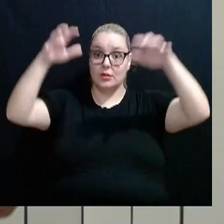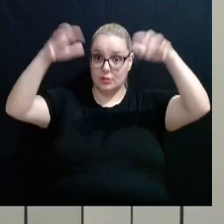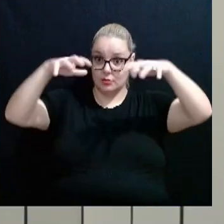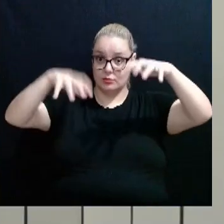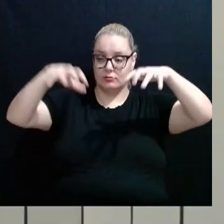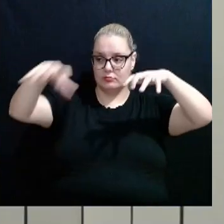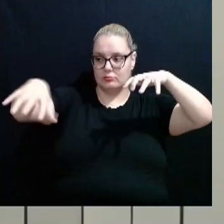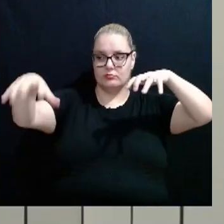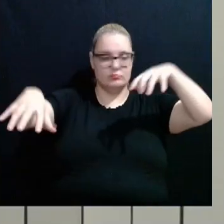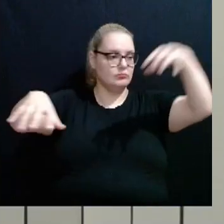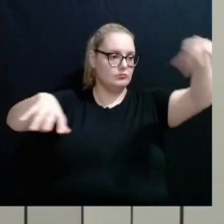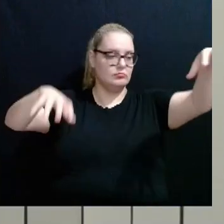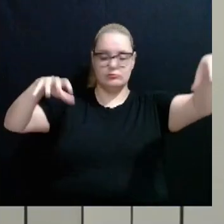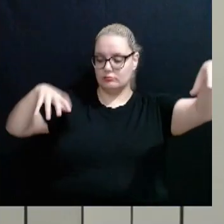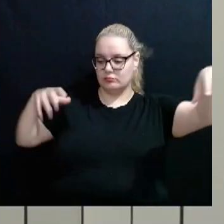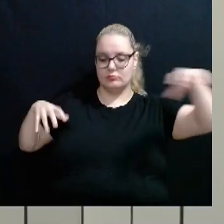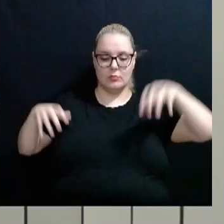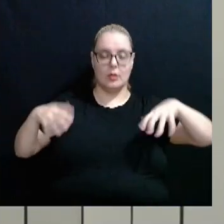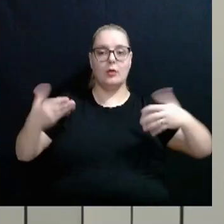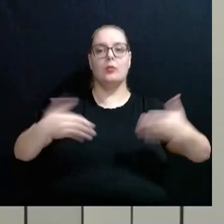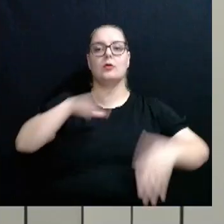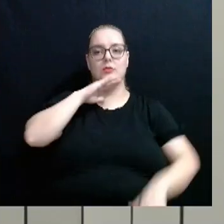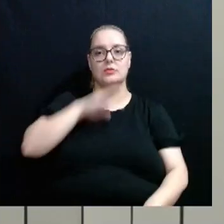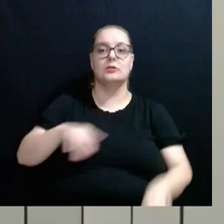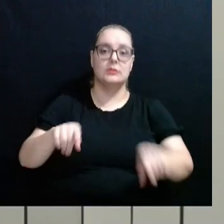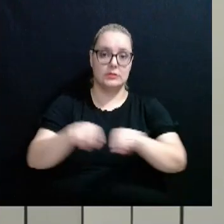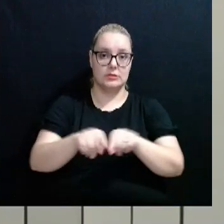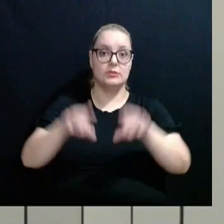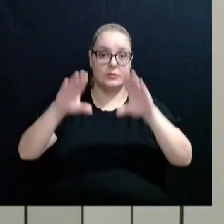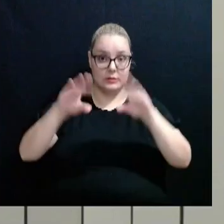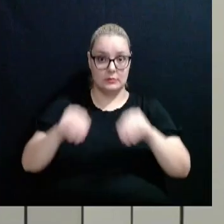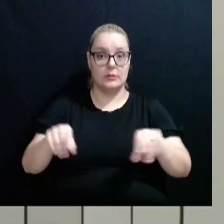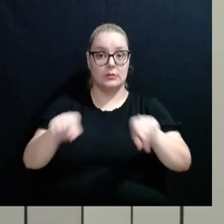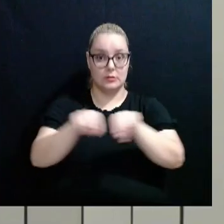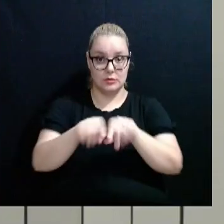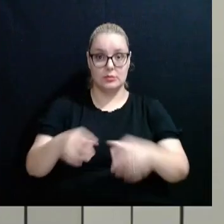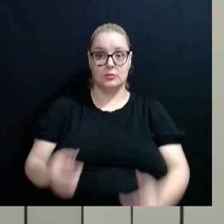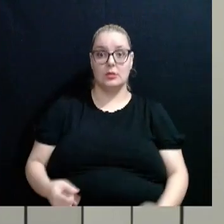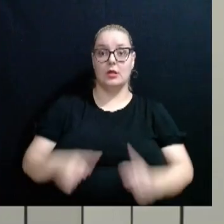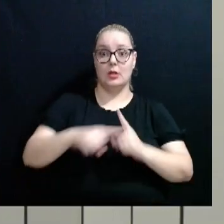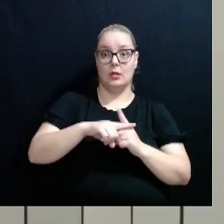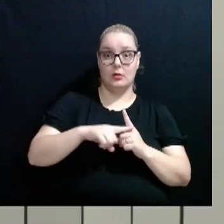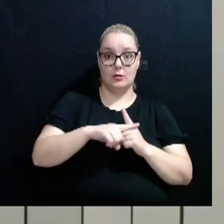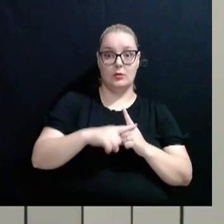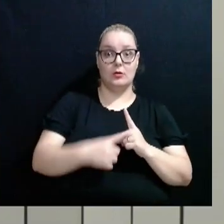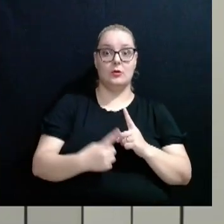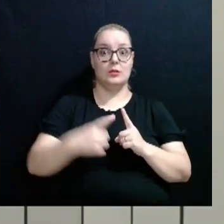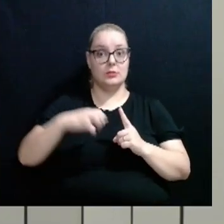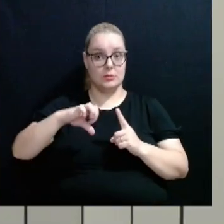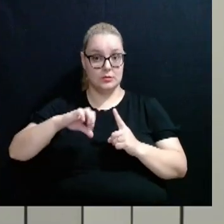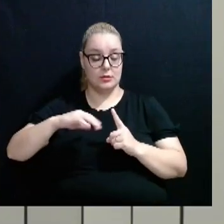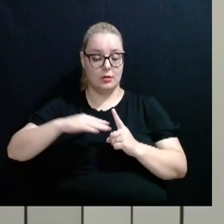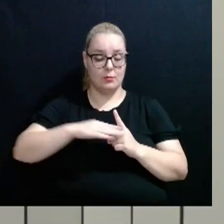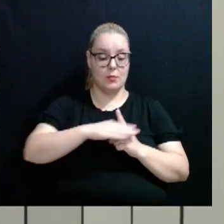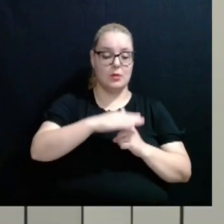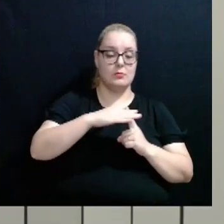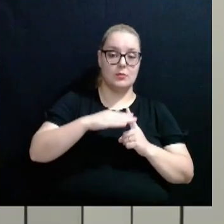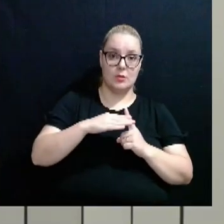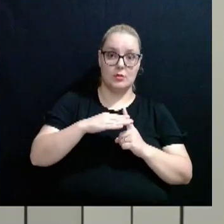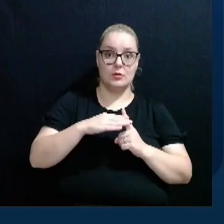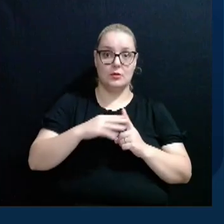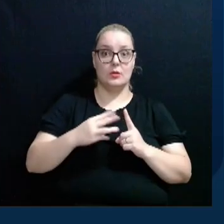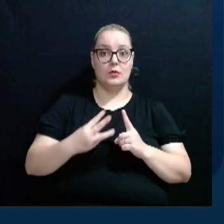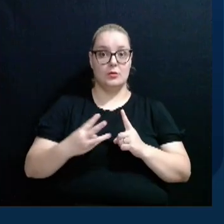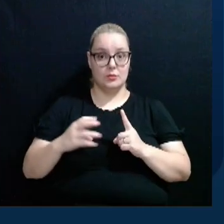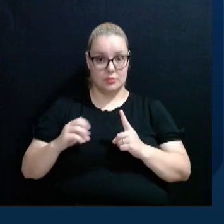de chuva hoje à tarde e também hoje à noite. A mínima hoje fica na casa dos 19 graus e a máxima dos 30 graus,